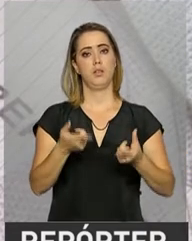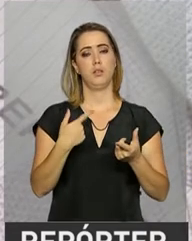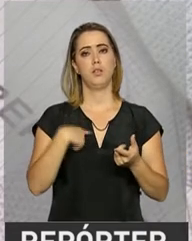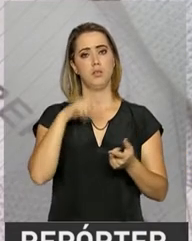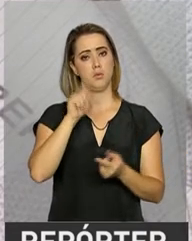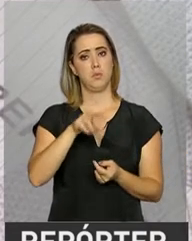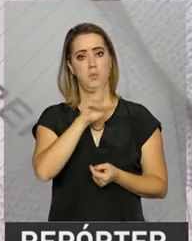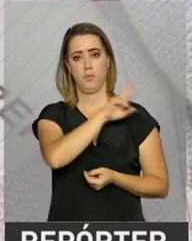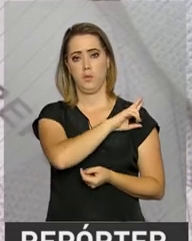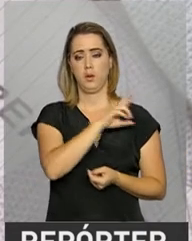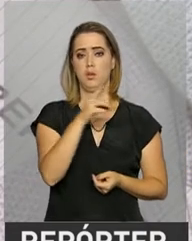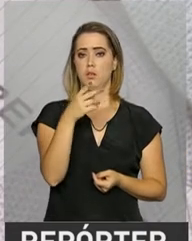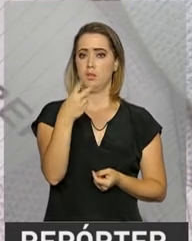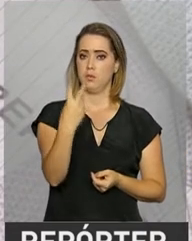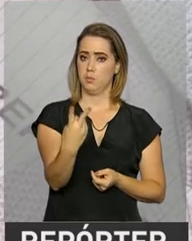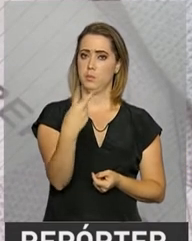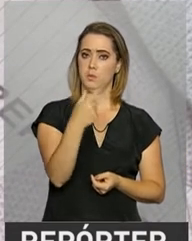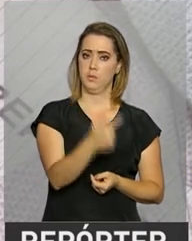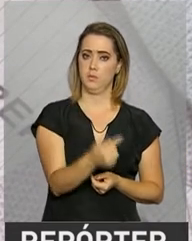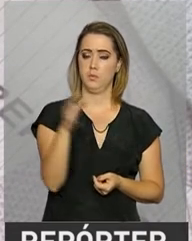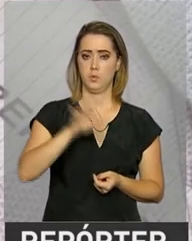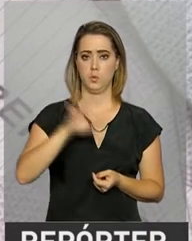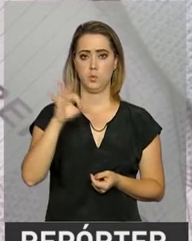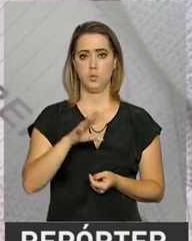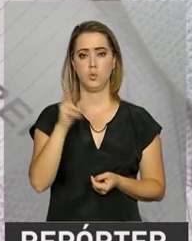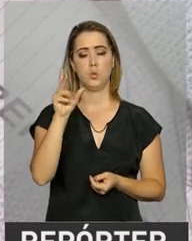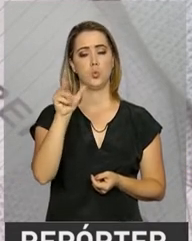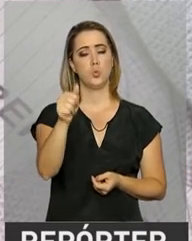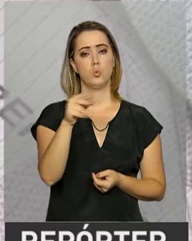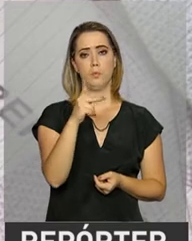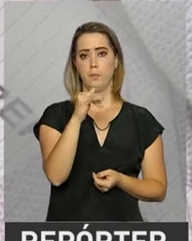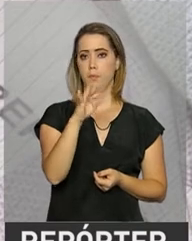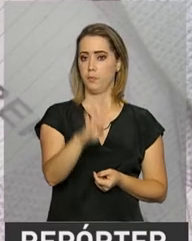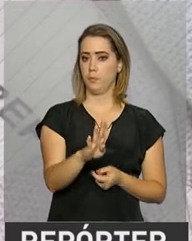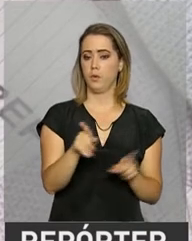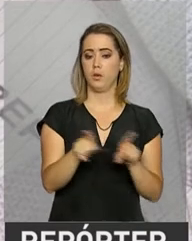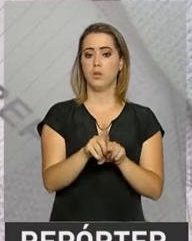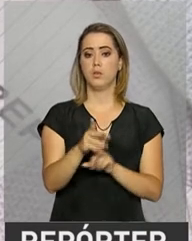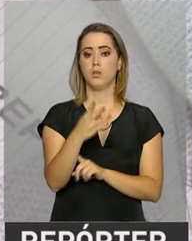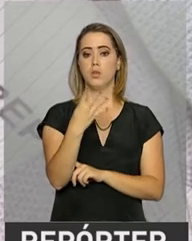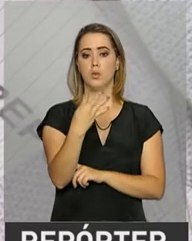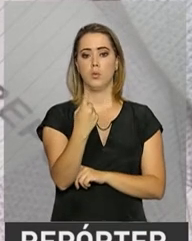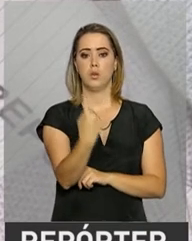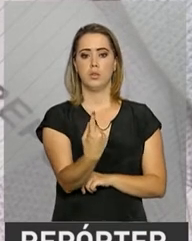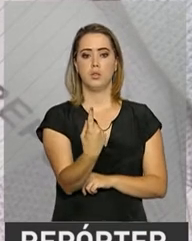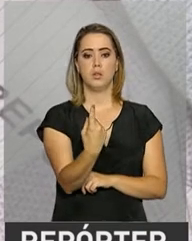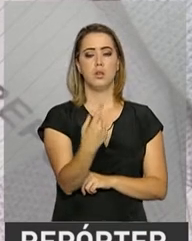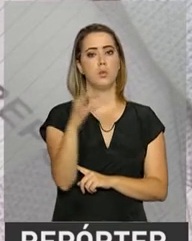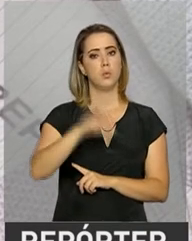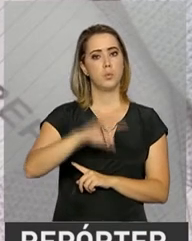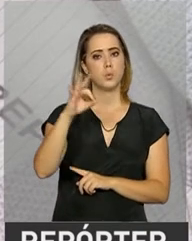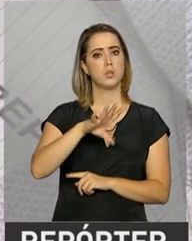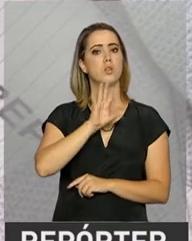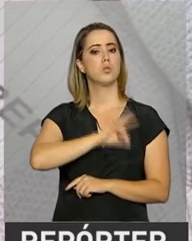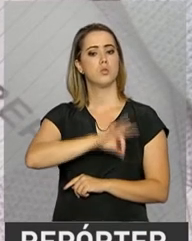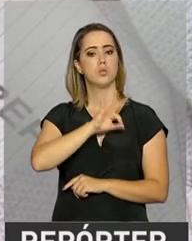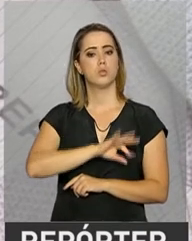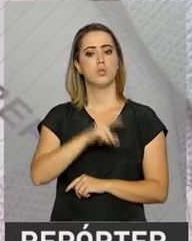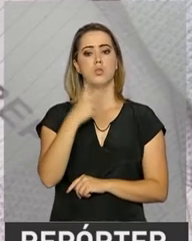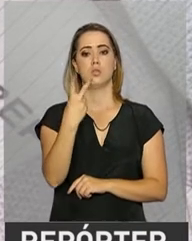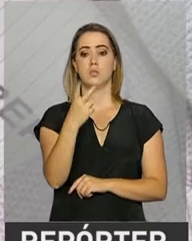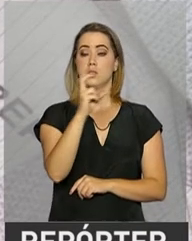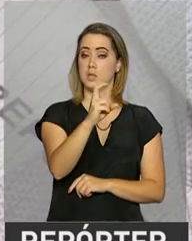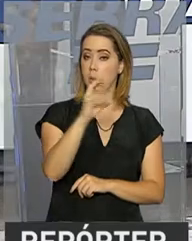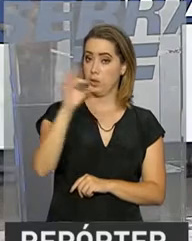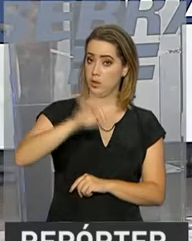por 27% do produto interno bruto, 41% da massa salarial e 52% das vagas de emprego